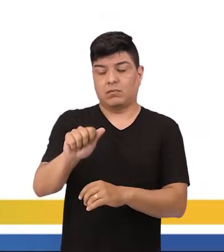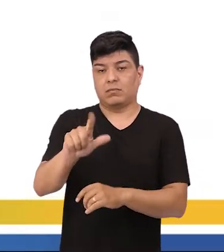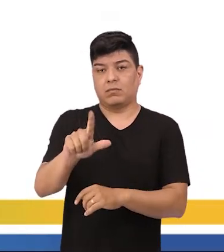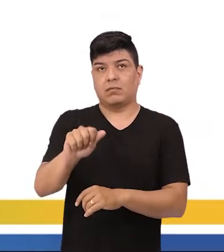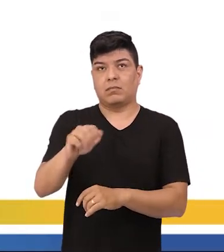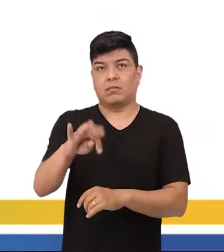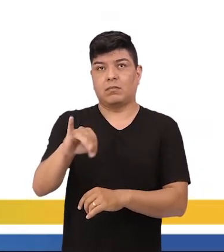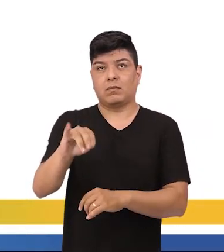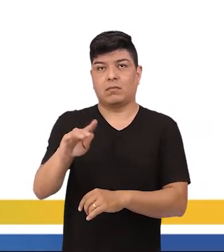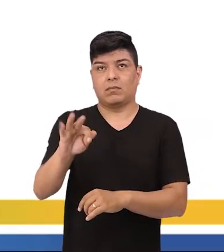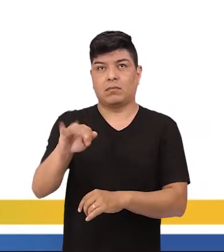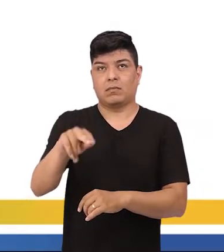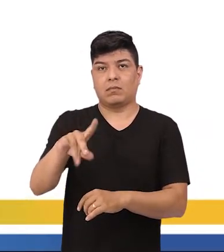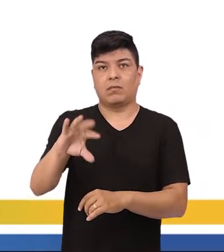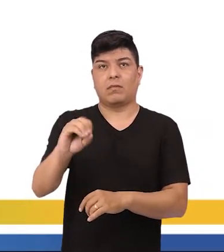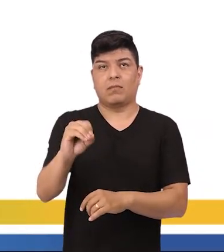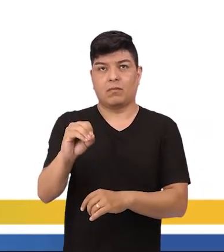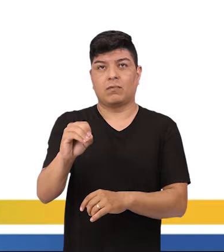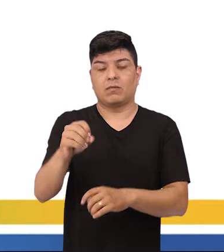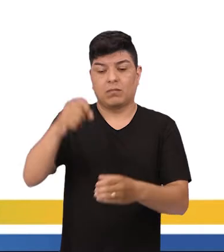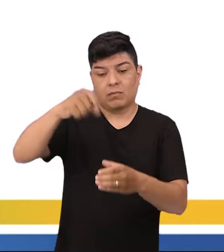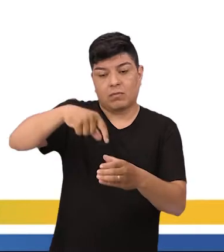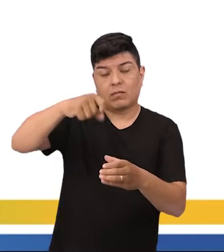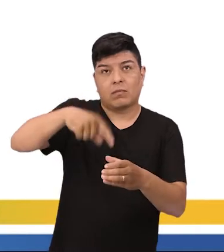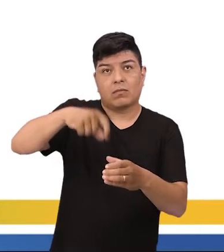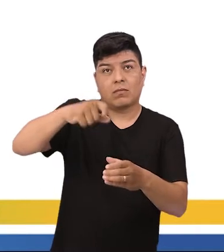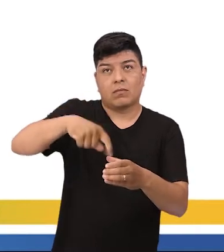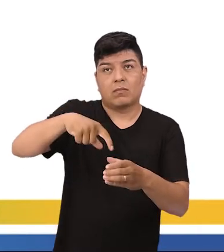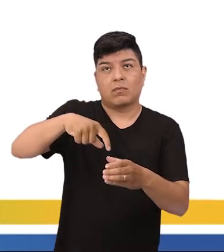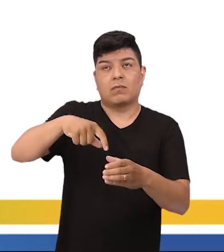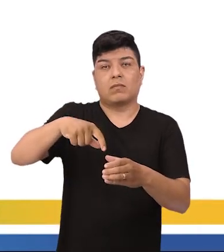seja, a produção, a plantação, né?